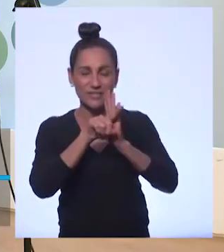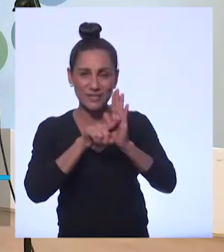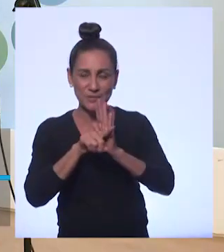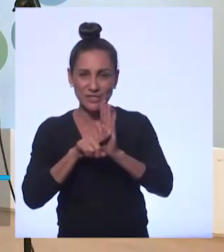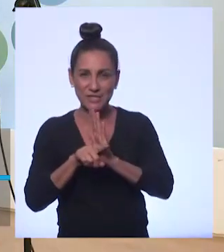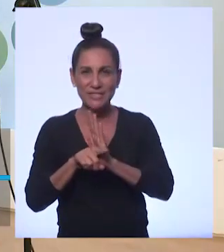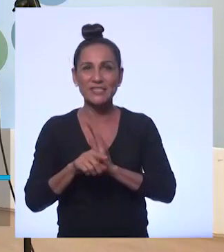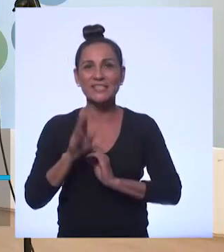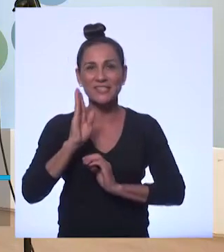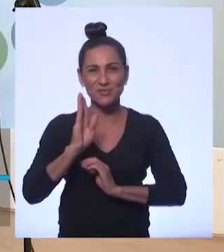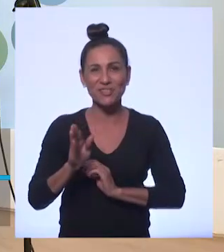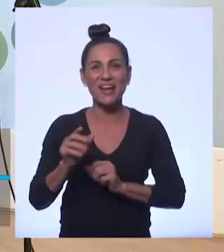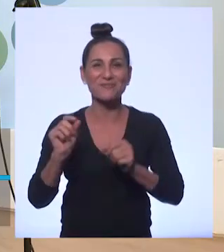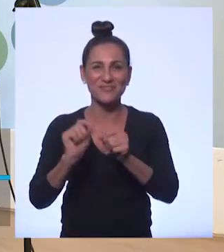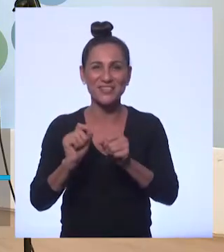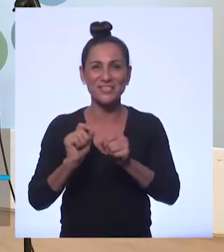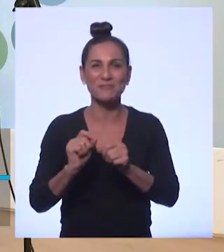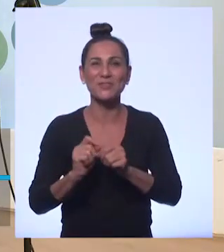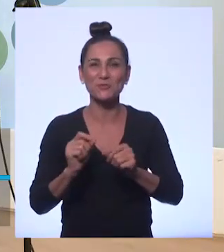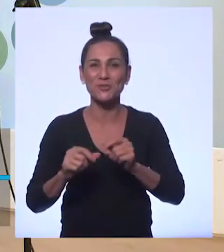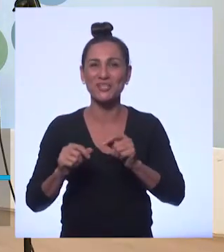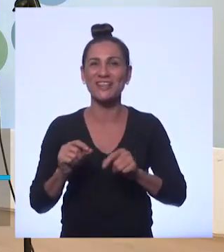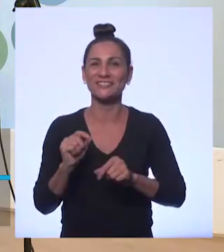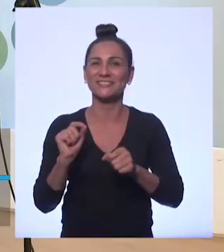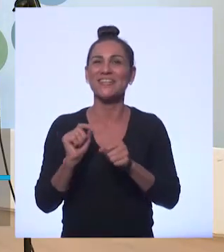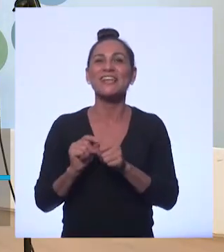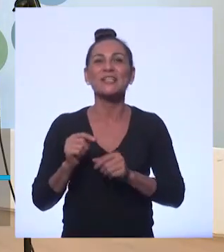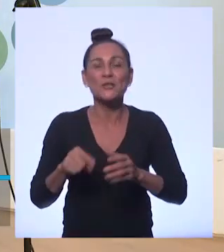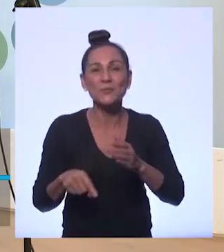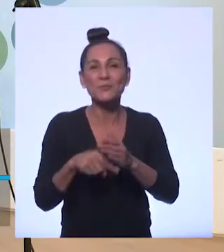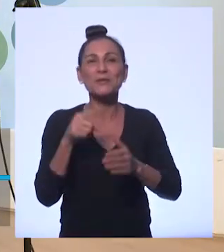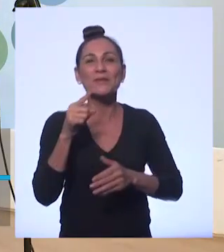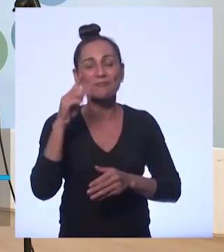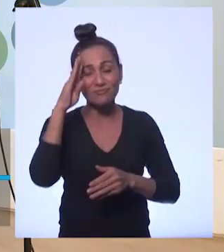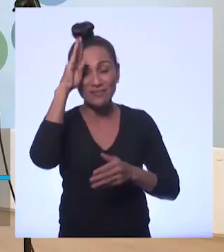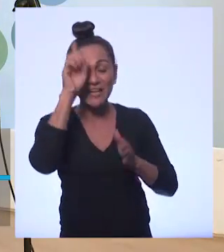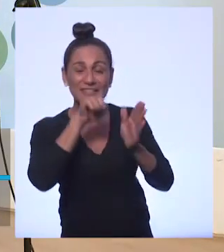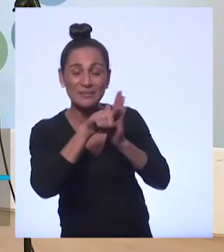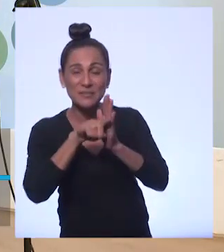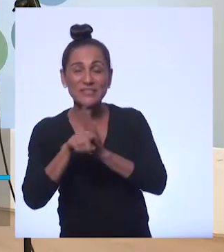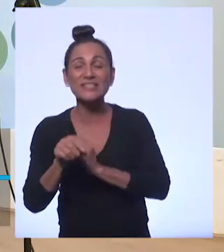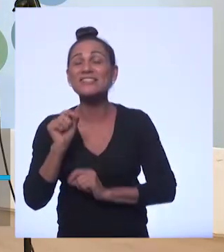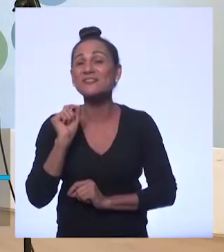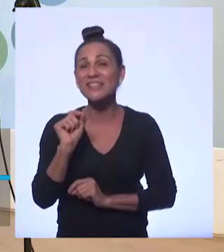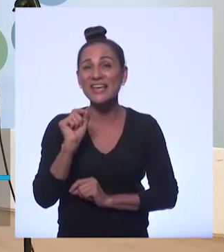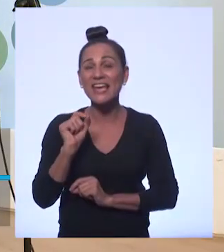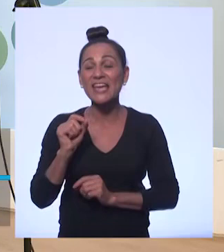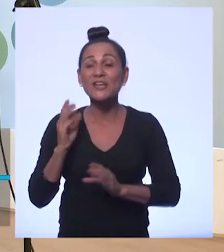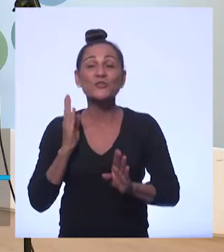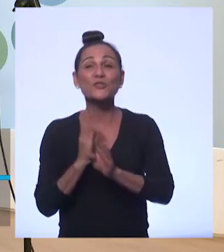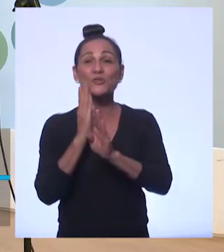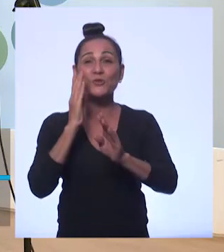tenho realizado, em primeiro lugar, nessa pesquisa eu descobri que bateria em alemão